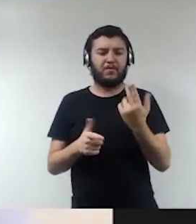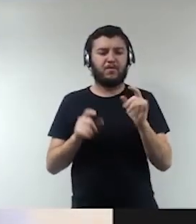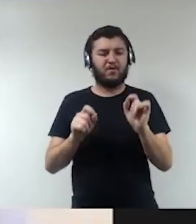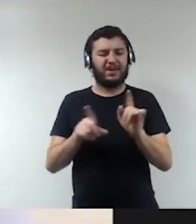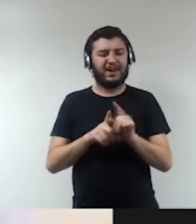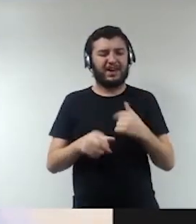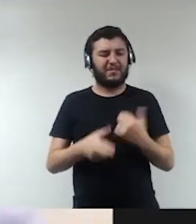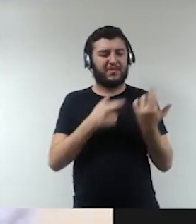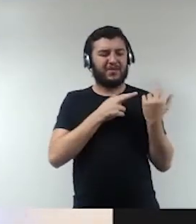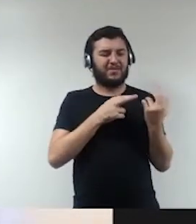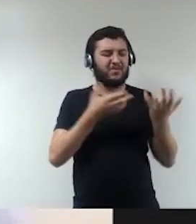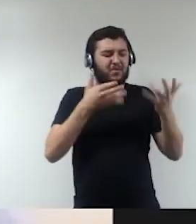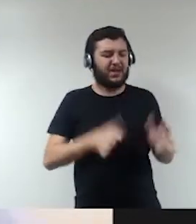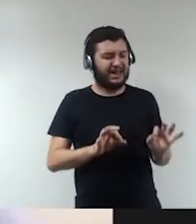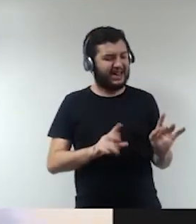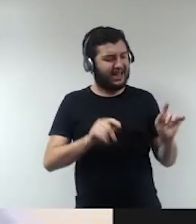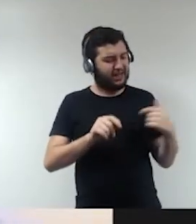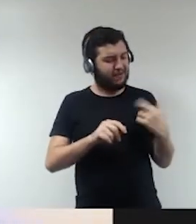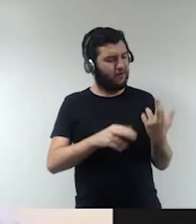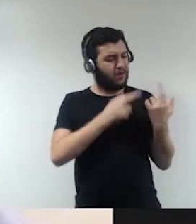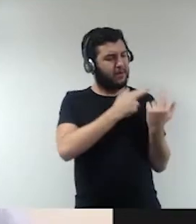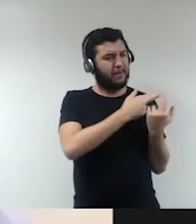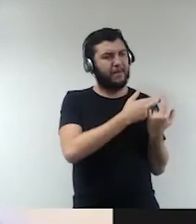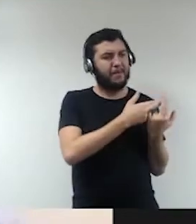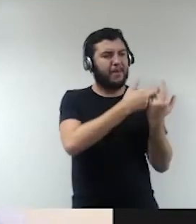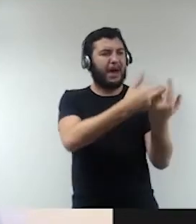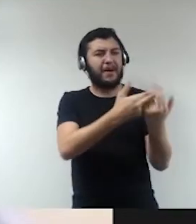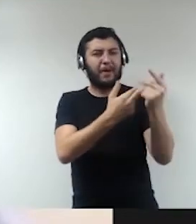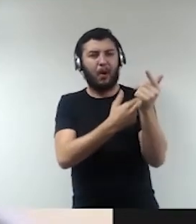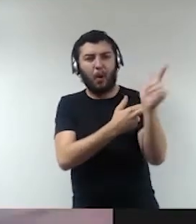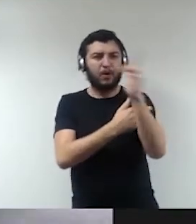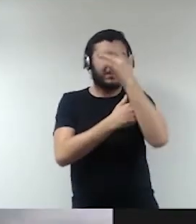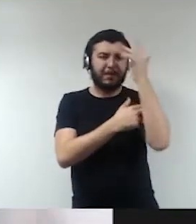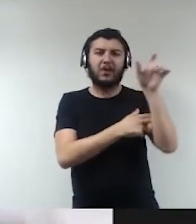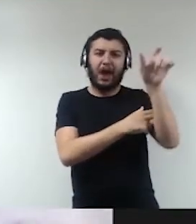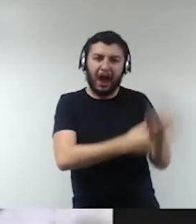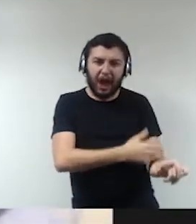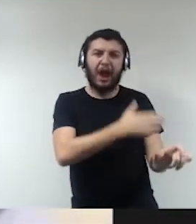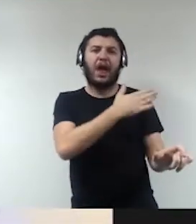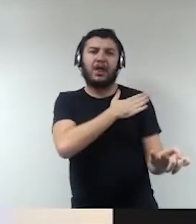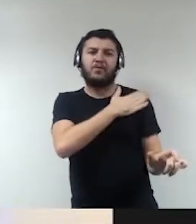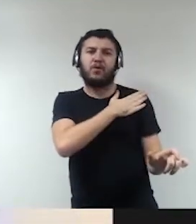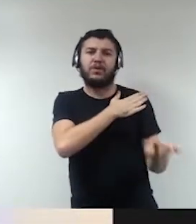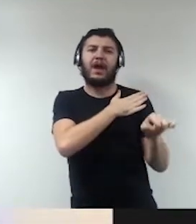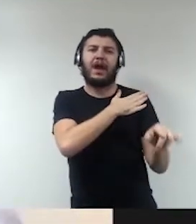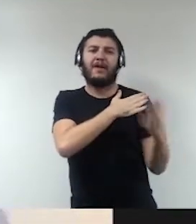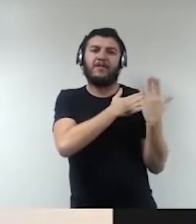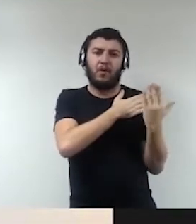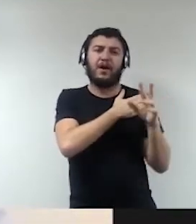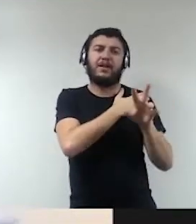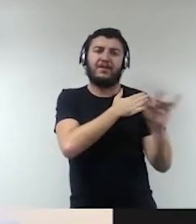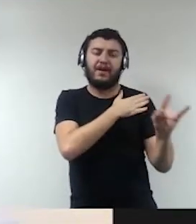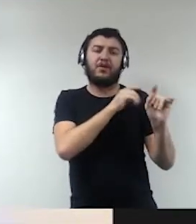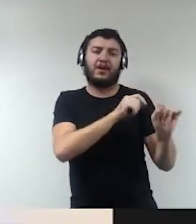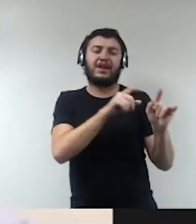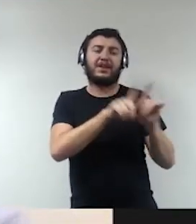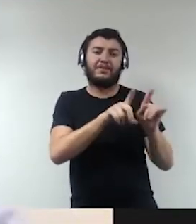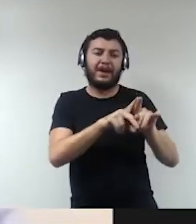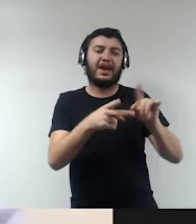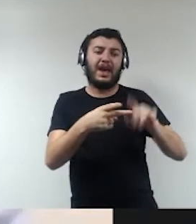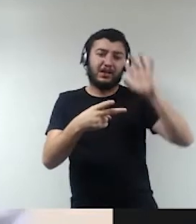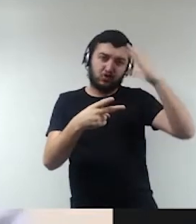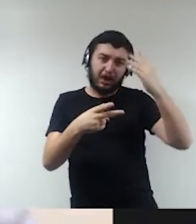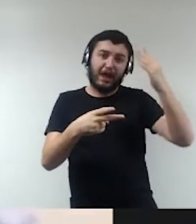pessoa, eu tenho a possibilidade de entregar também nessa pessoa a culpa do resultado. Então, por pior que seja esse